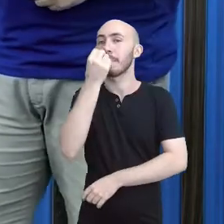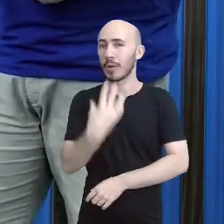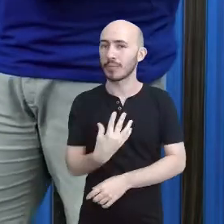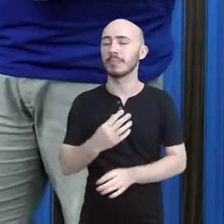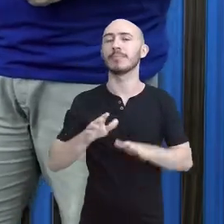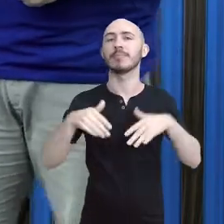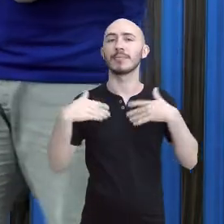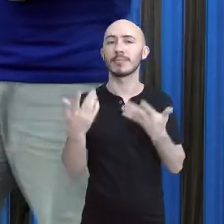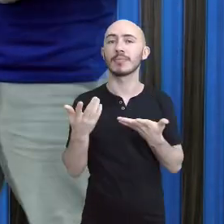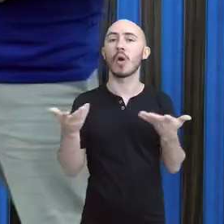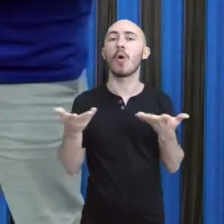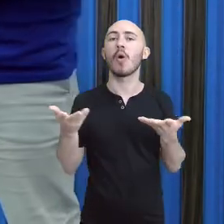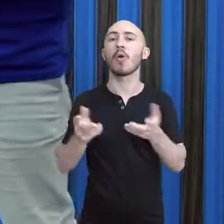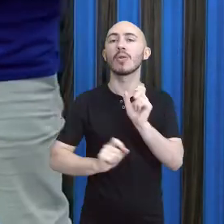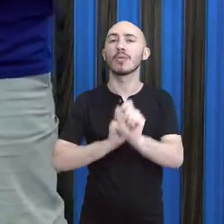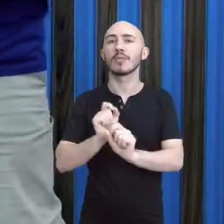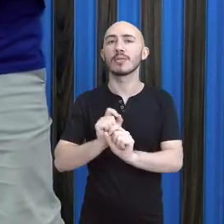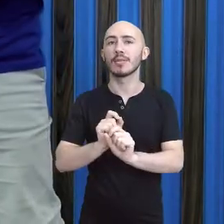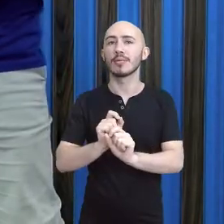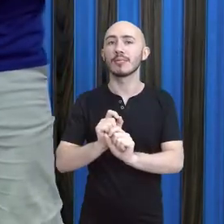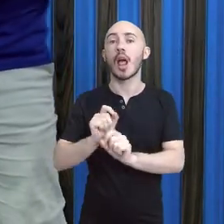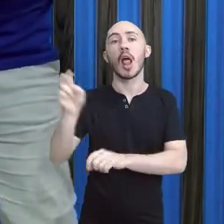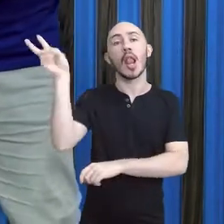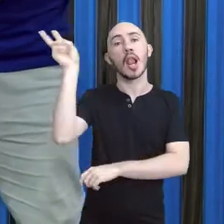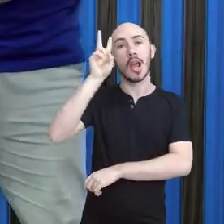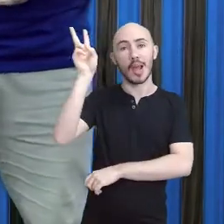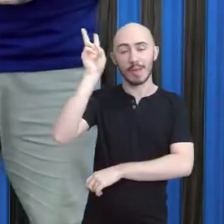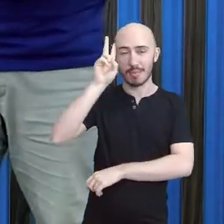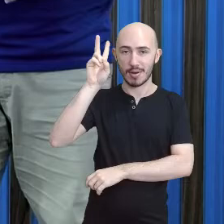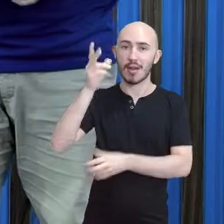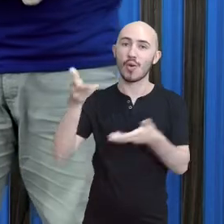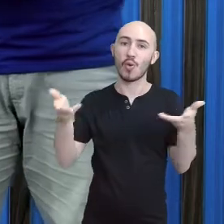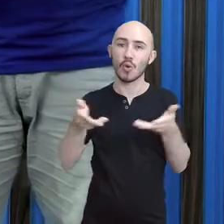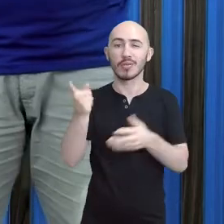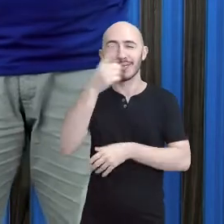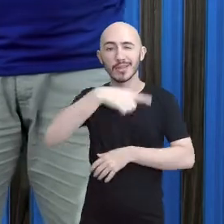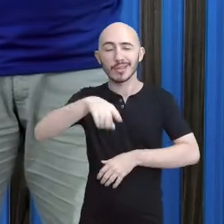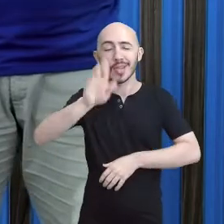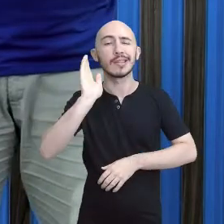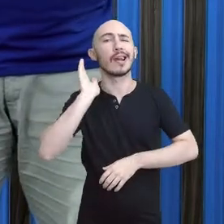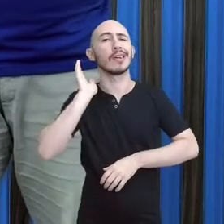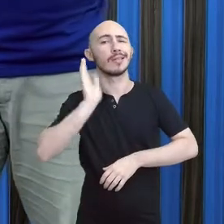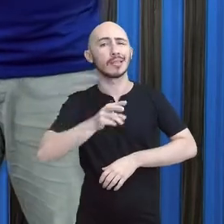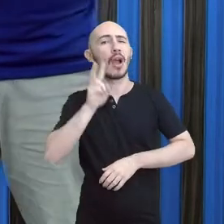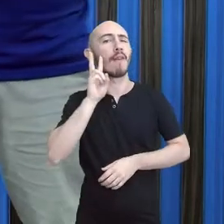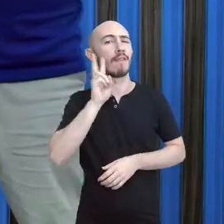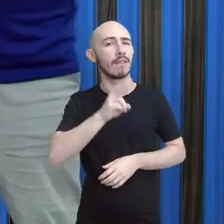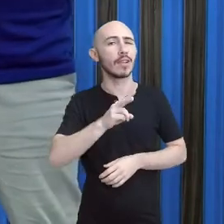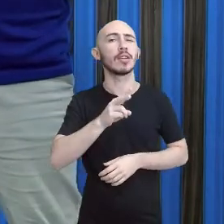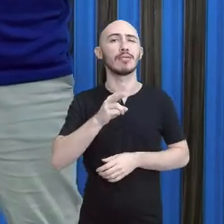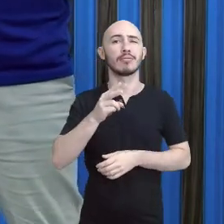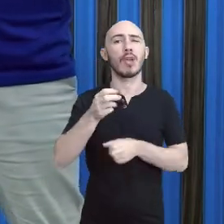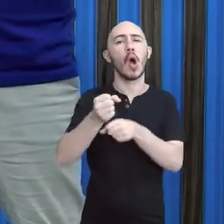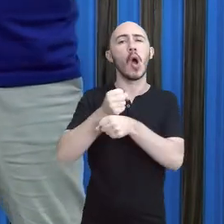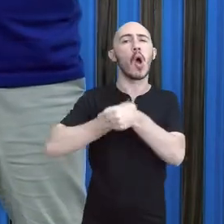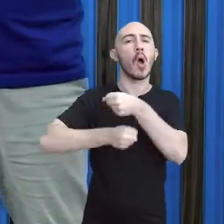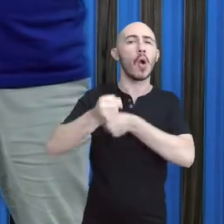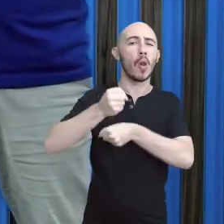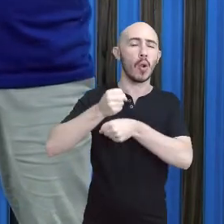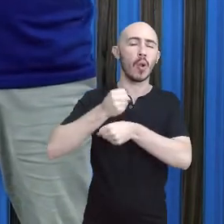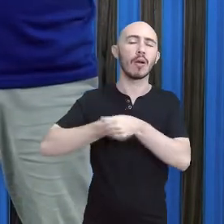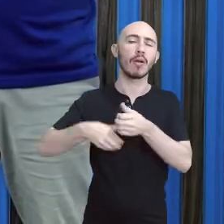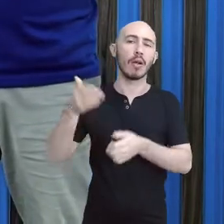vai aprender, não, relembrar, porque esse assunto vocês já viram em anos anteriores, né?